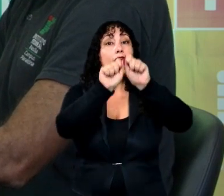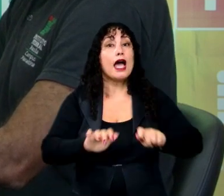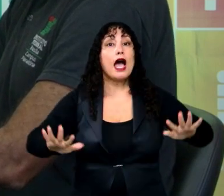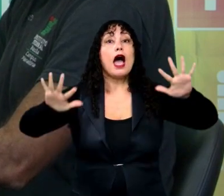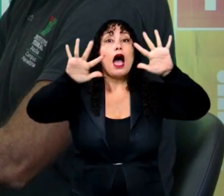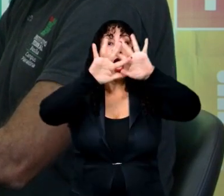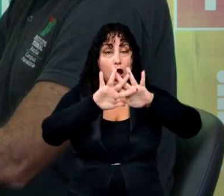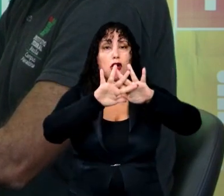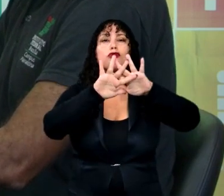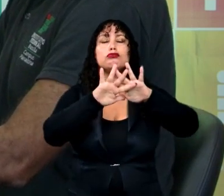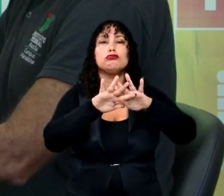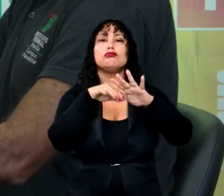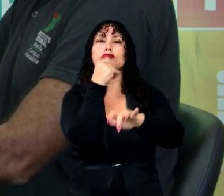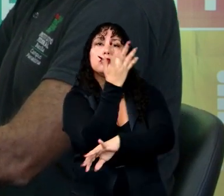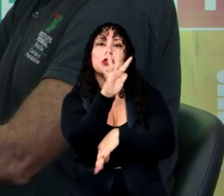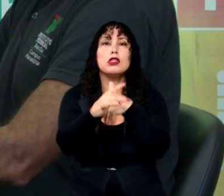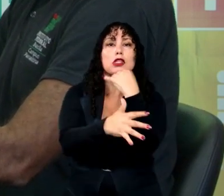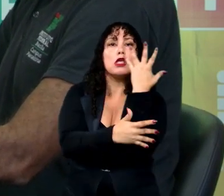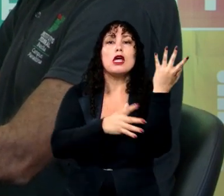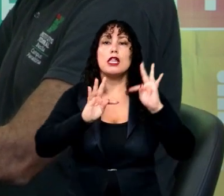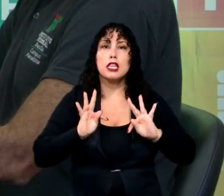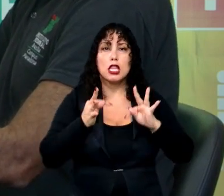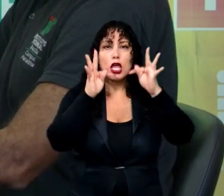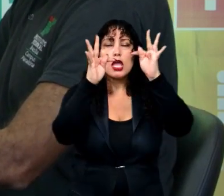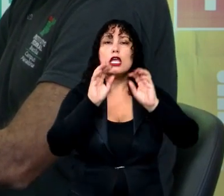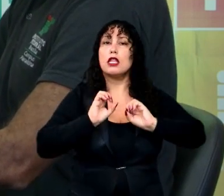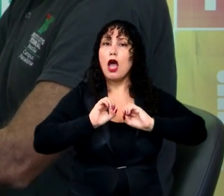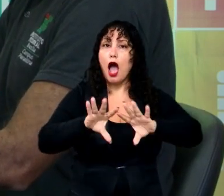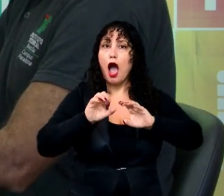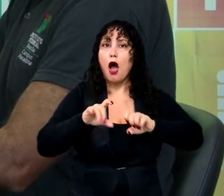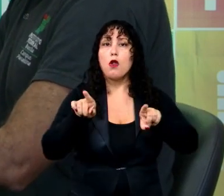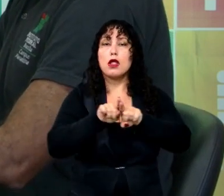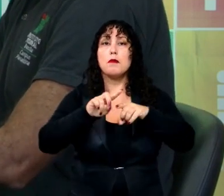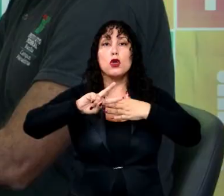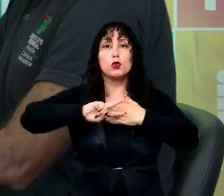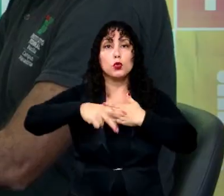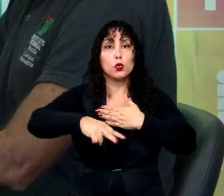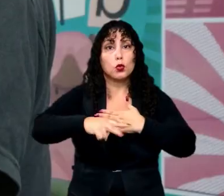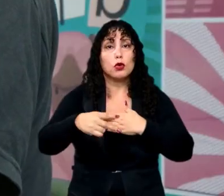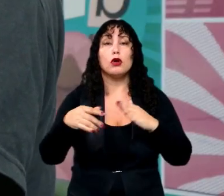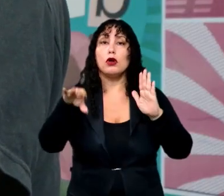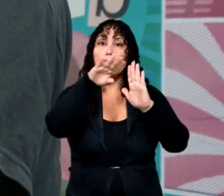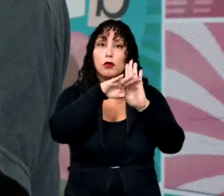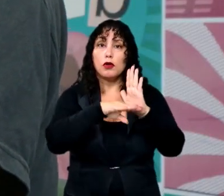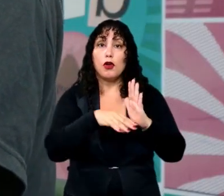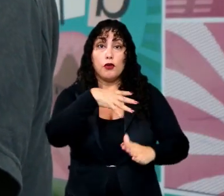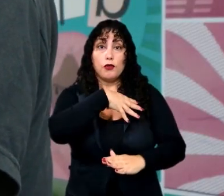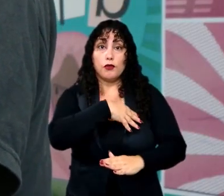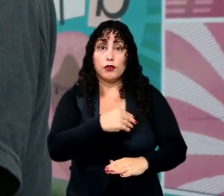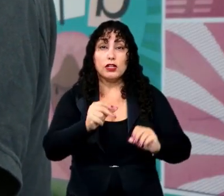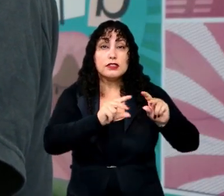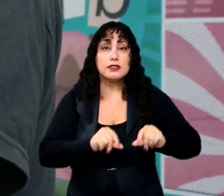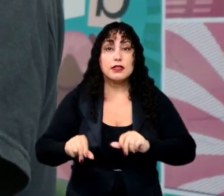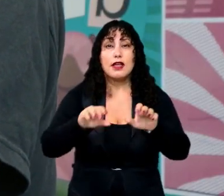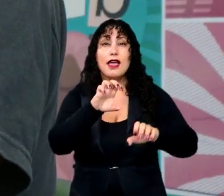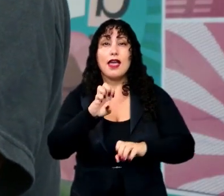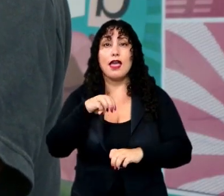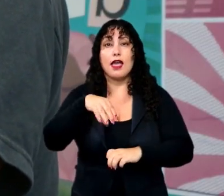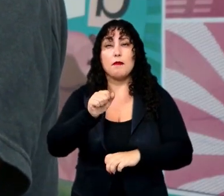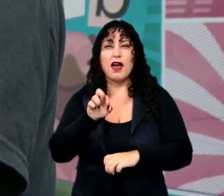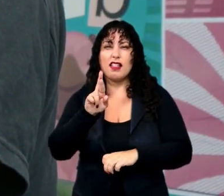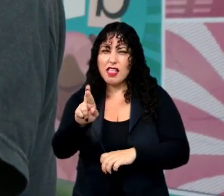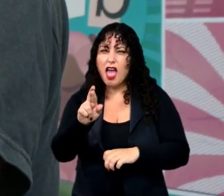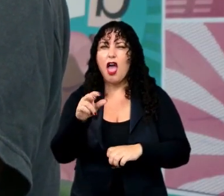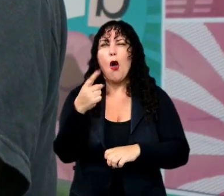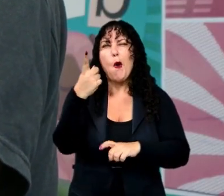bem no curso de agric olia e que dão aula pro subsequente então o programa filhos desse solo da imatra é pelo menos um mês e